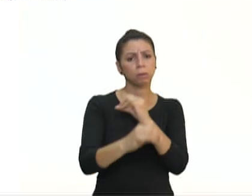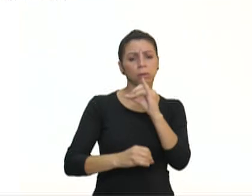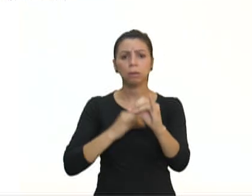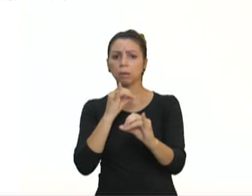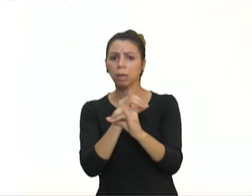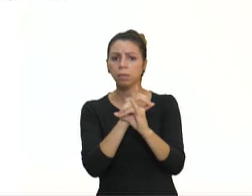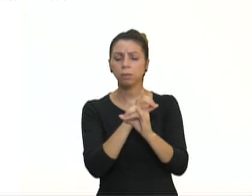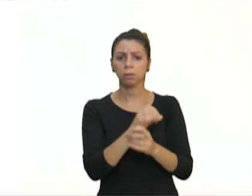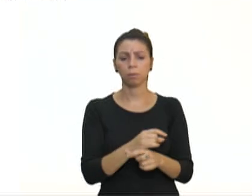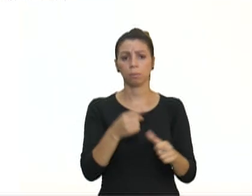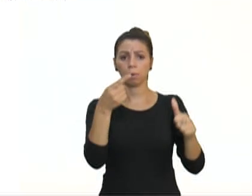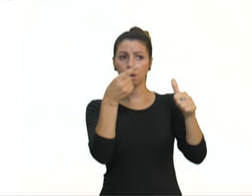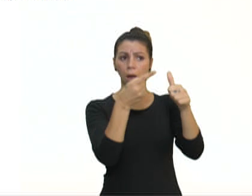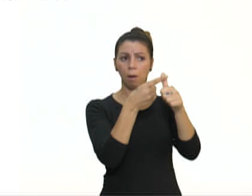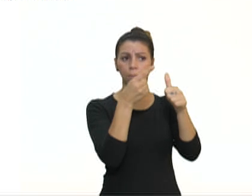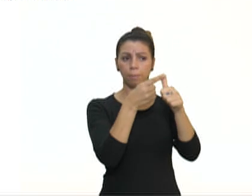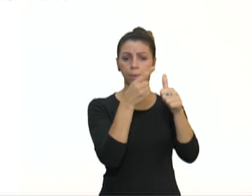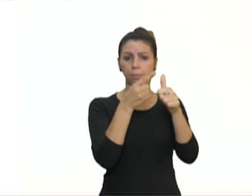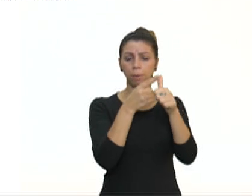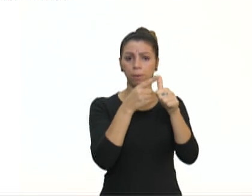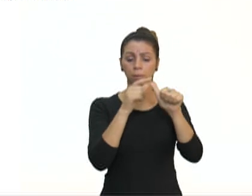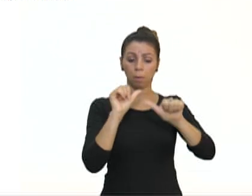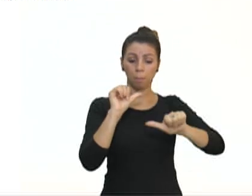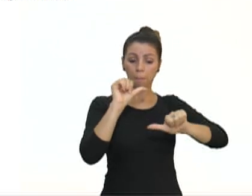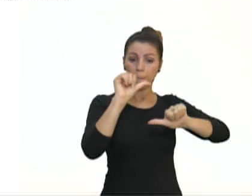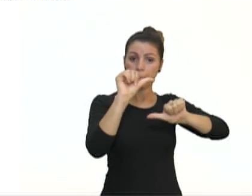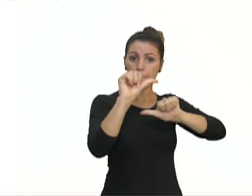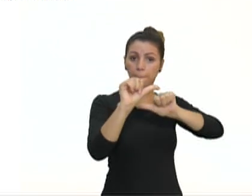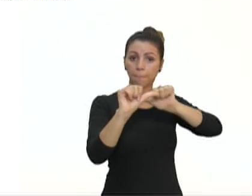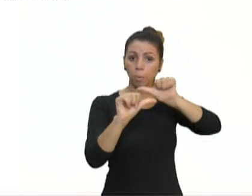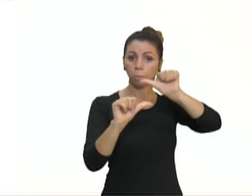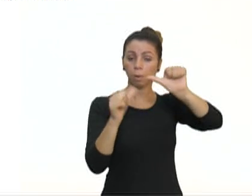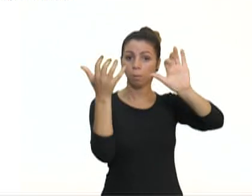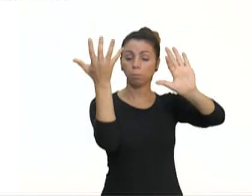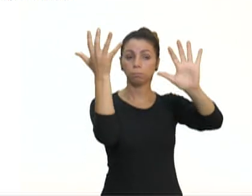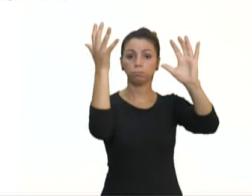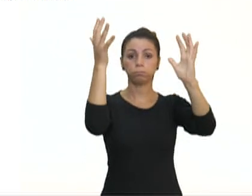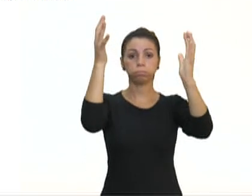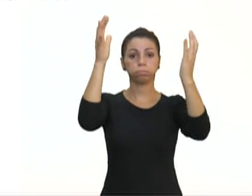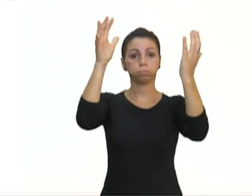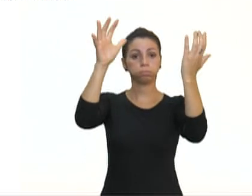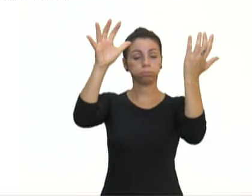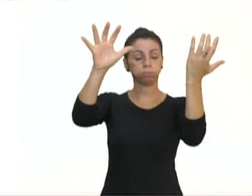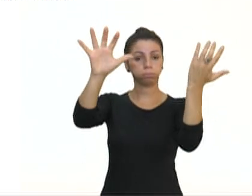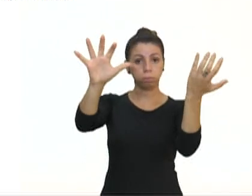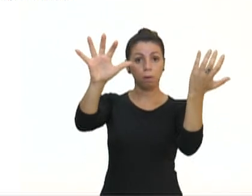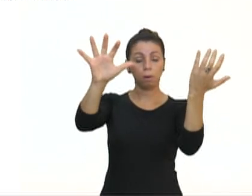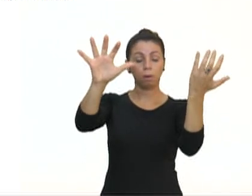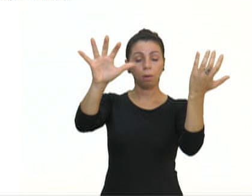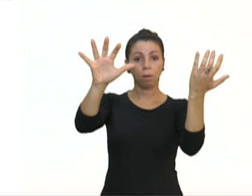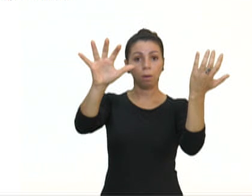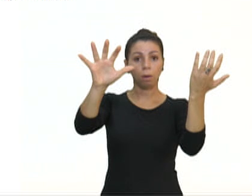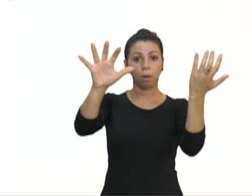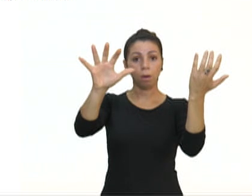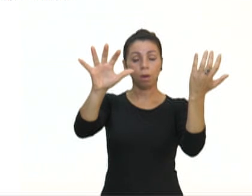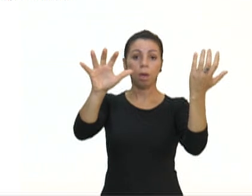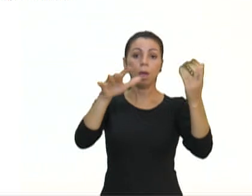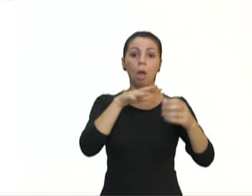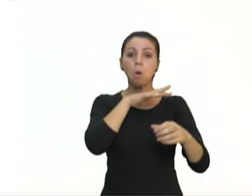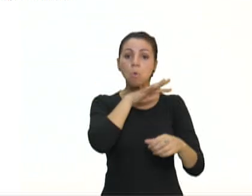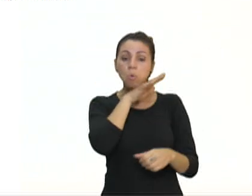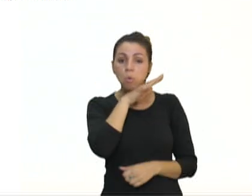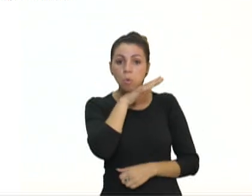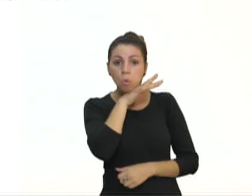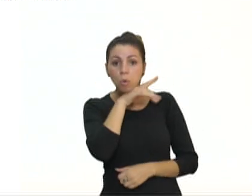primeira aqui: mudanças climáticas agravam riscos à saúde, diz a OMS, a